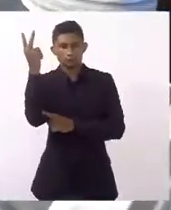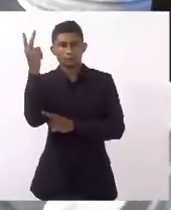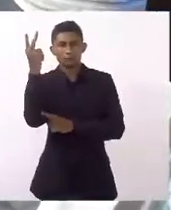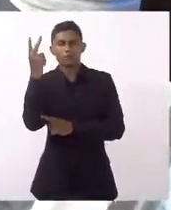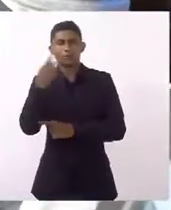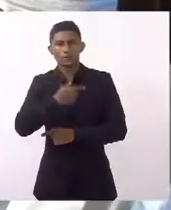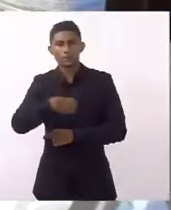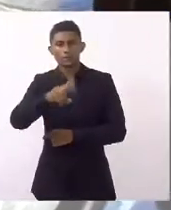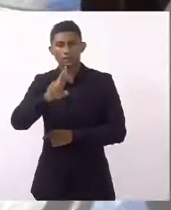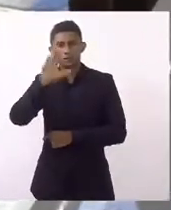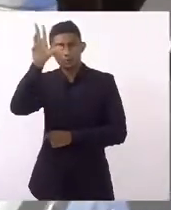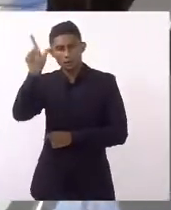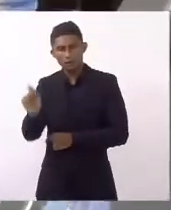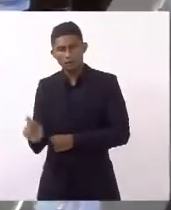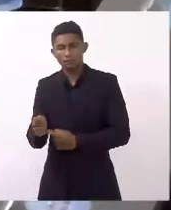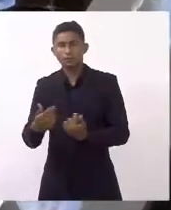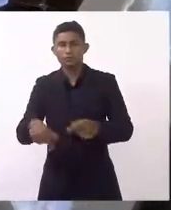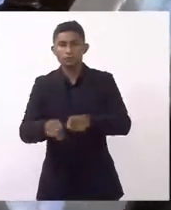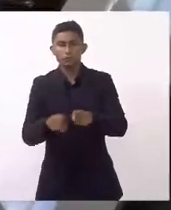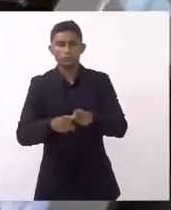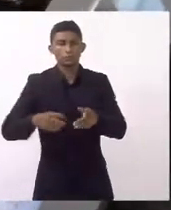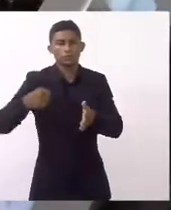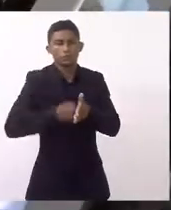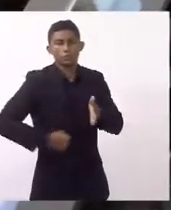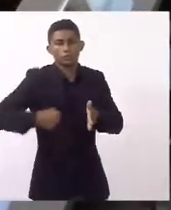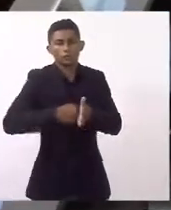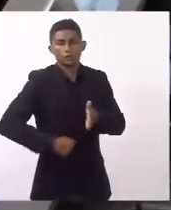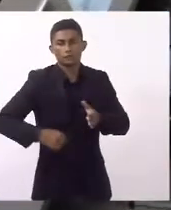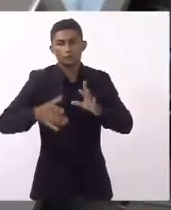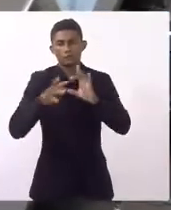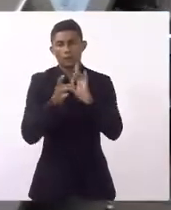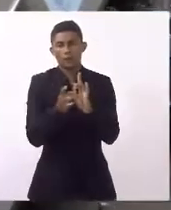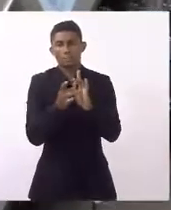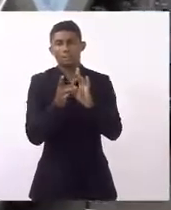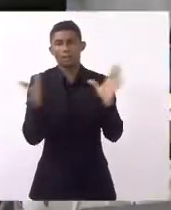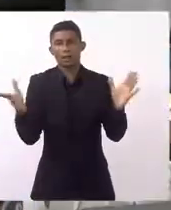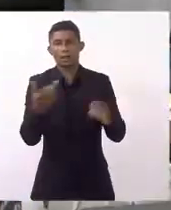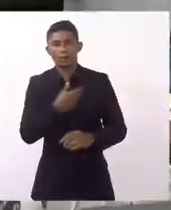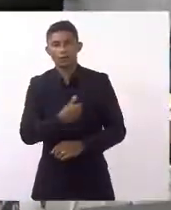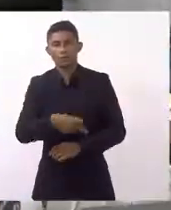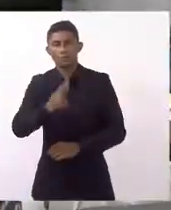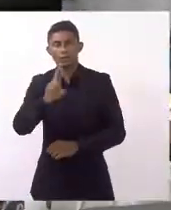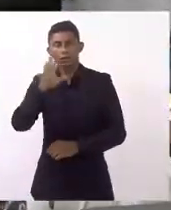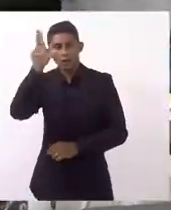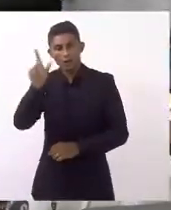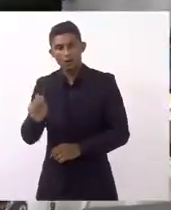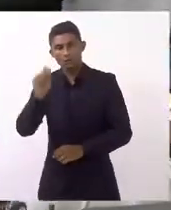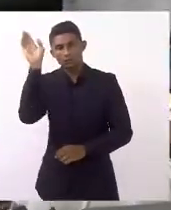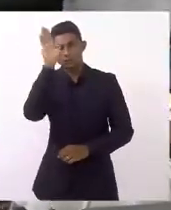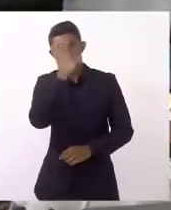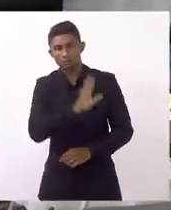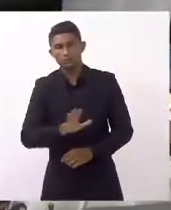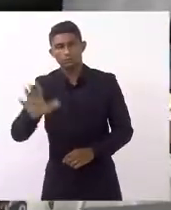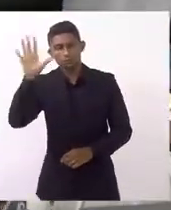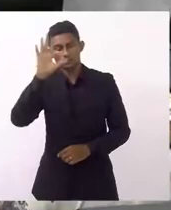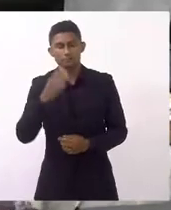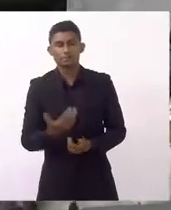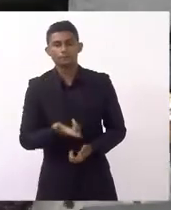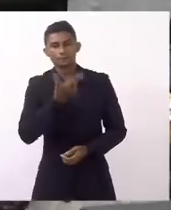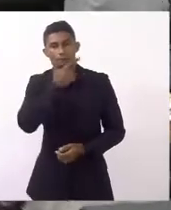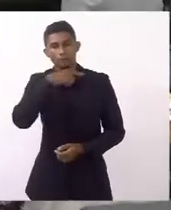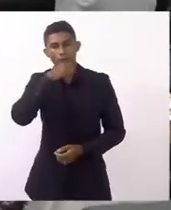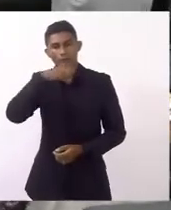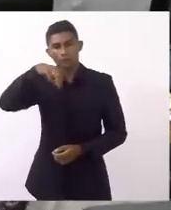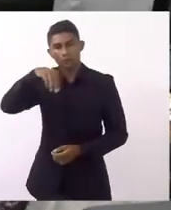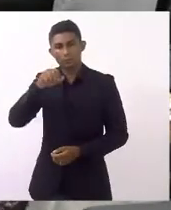africana da luta pela plena liberdade para as religiões afro-brasileiras faz Mauro